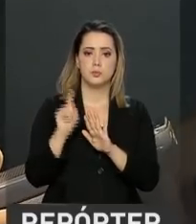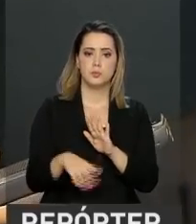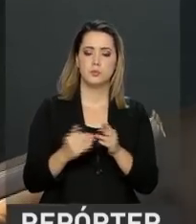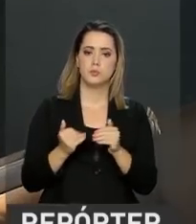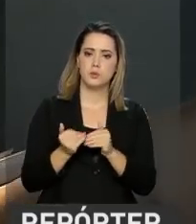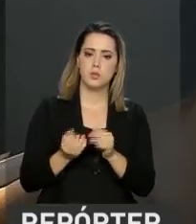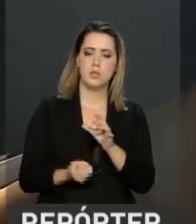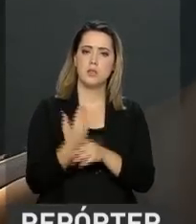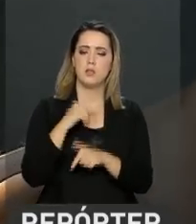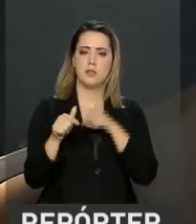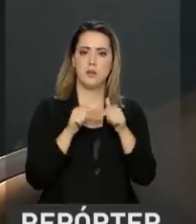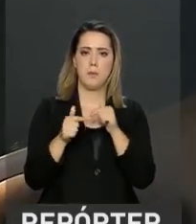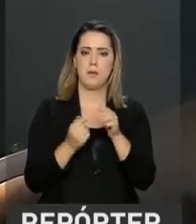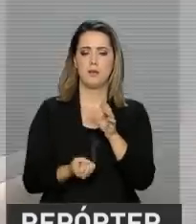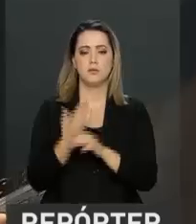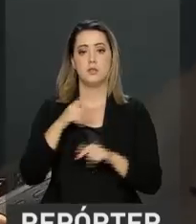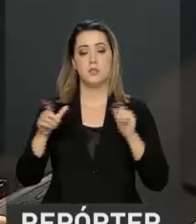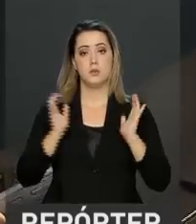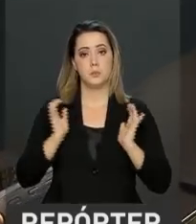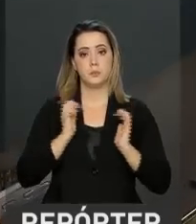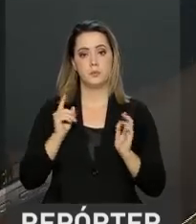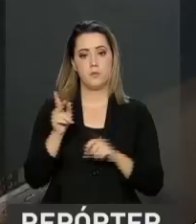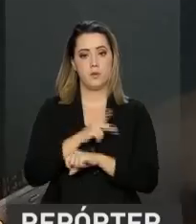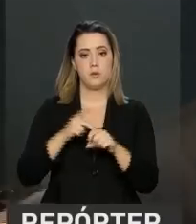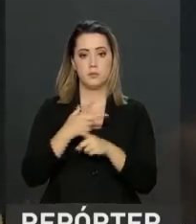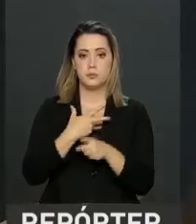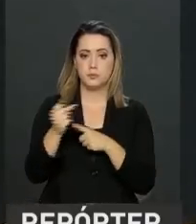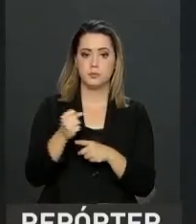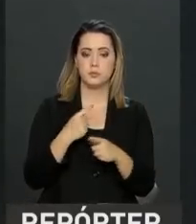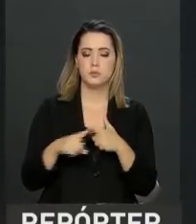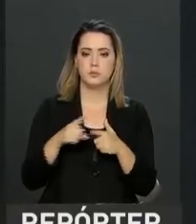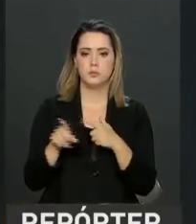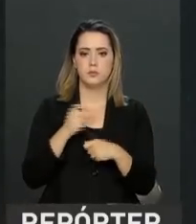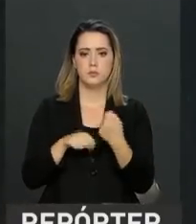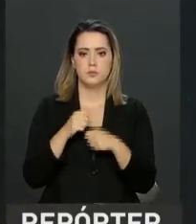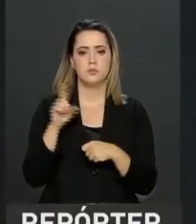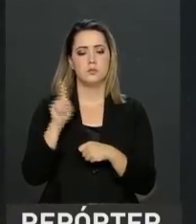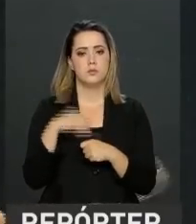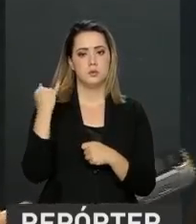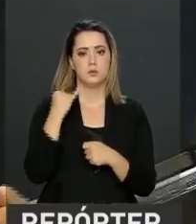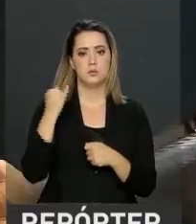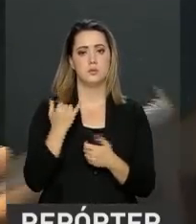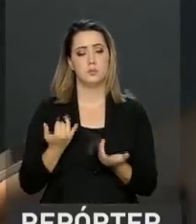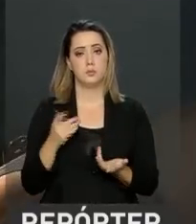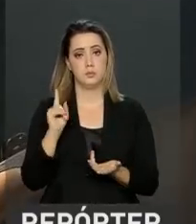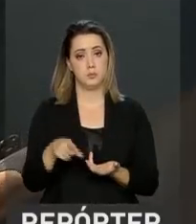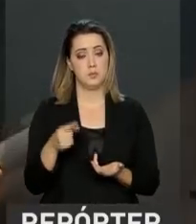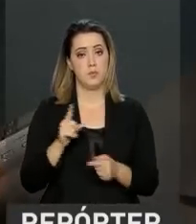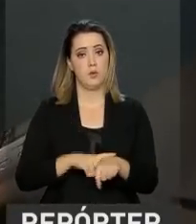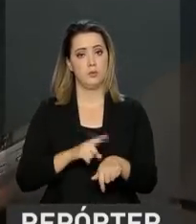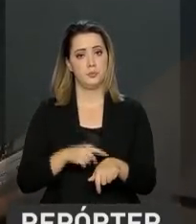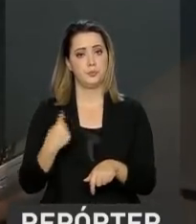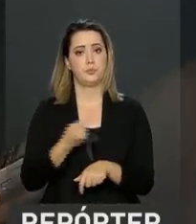que geram empregos que geram riquezas um país para sair da crise o investimento na inovação éal no momento